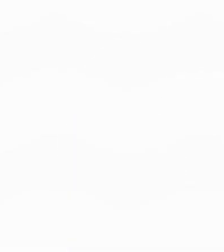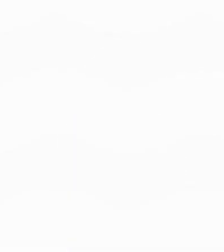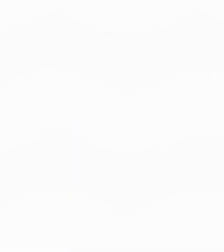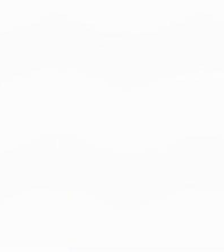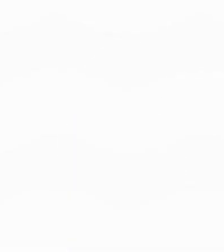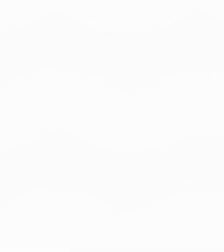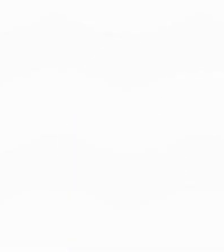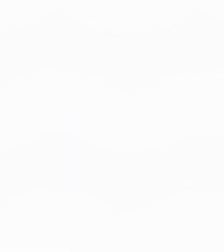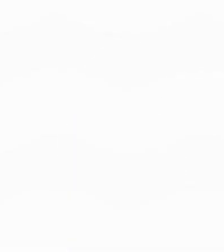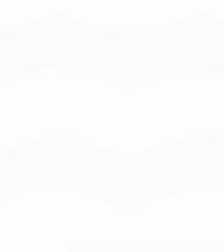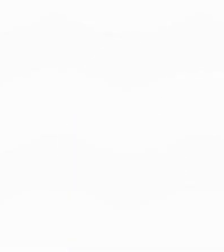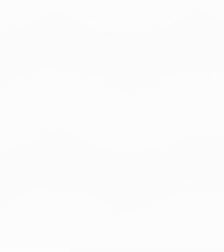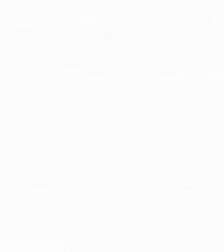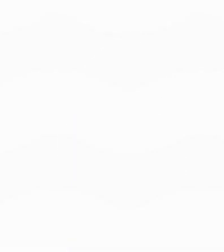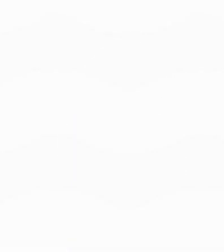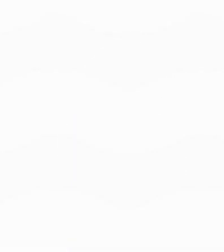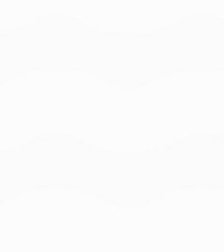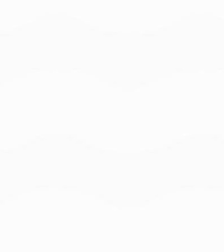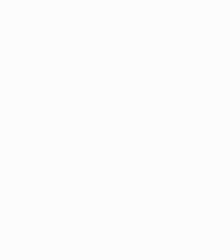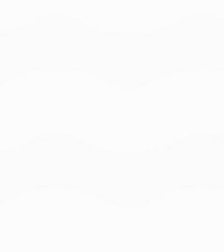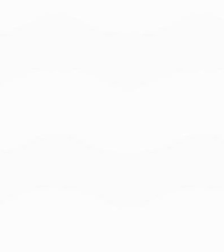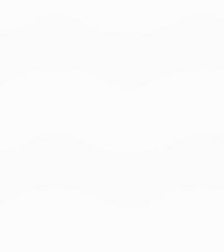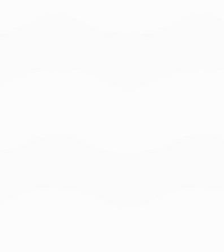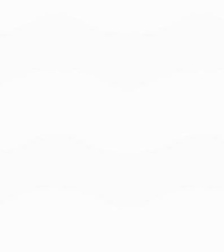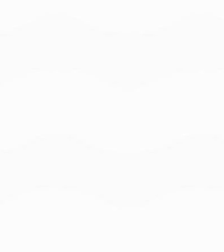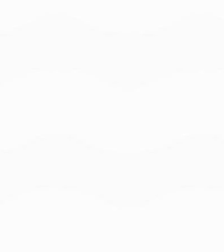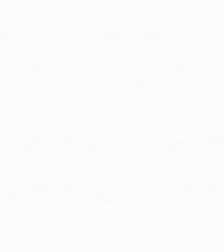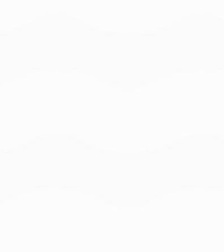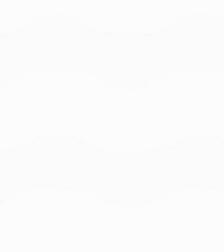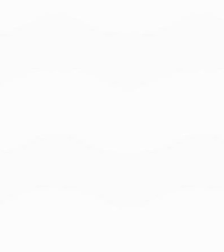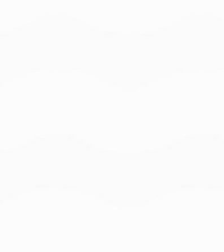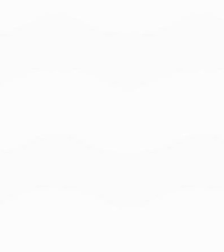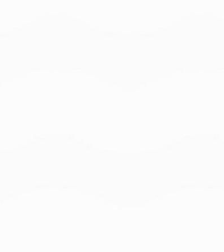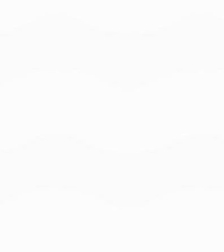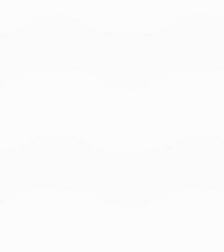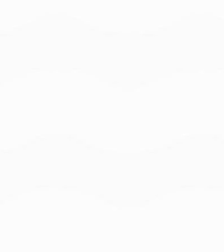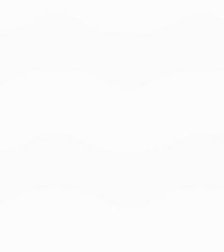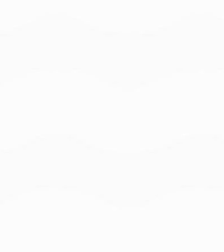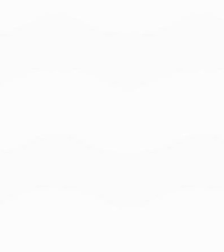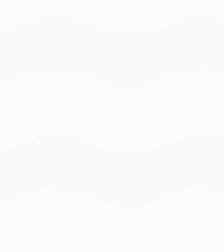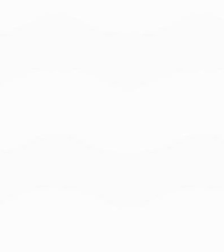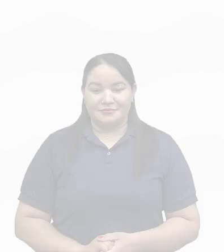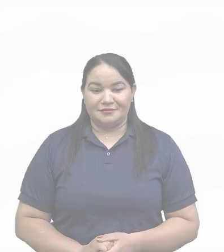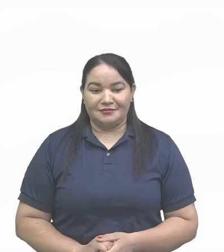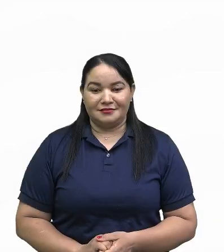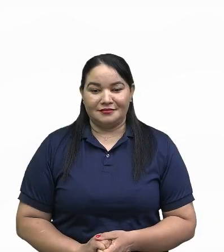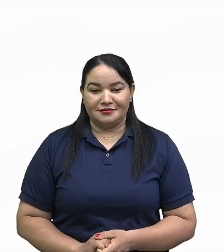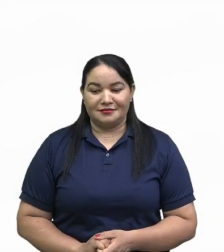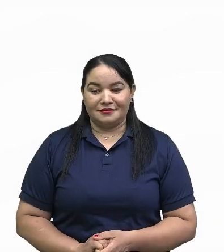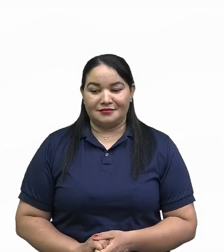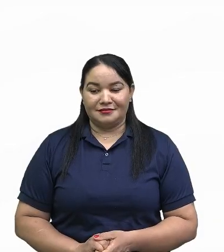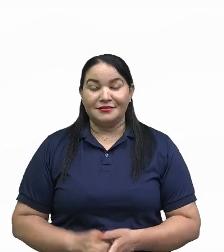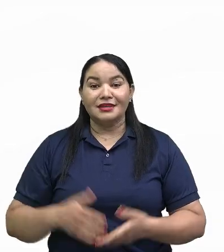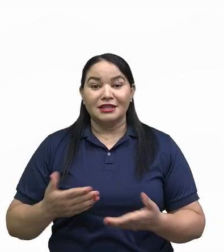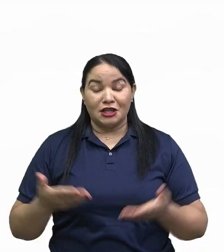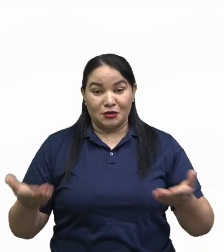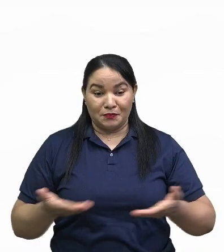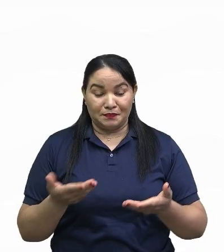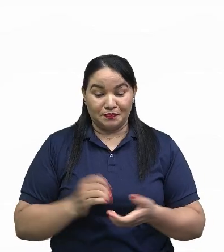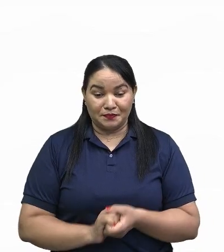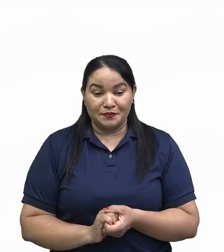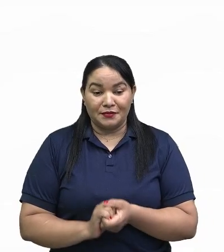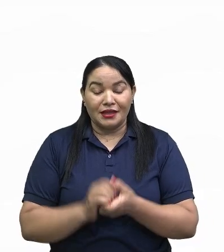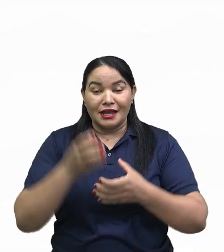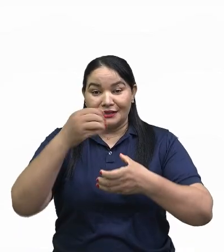do cérebro, né? Então, esse pontinho em amarelo, logo abaixo do cérebro, é a representação da hipófise.